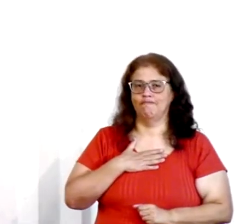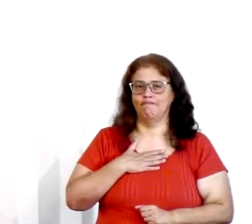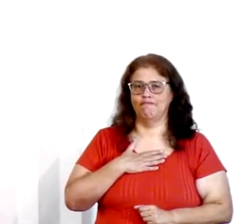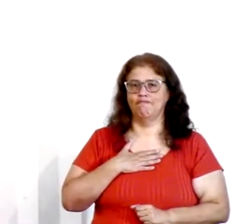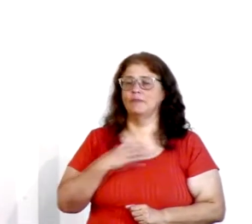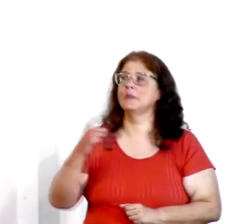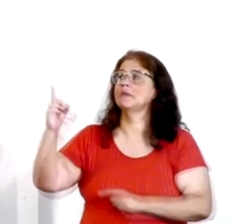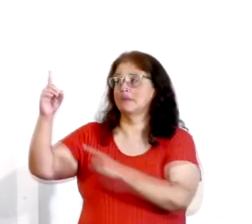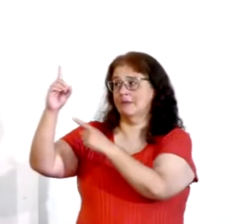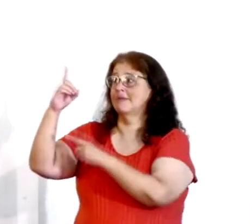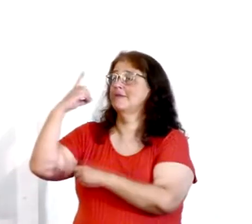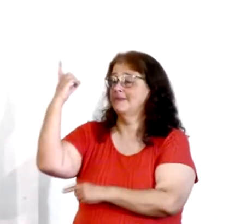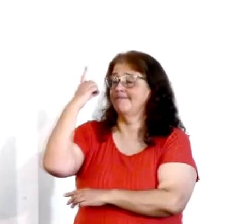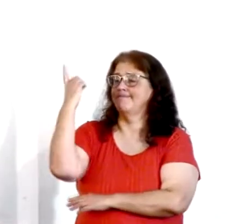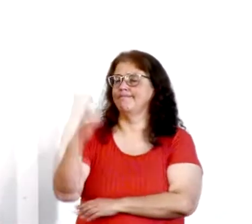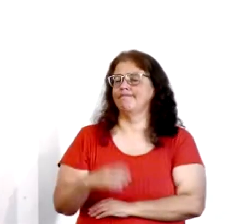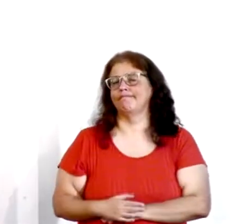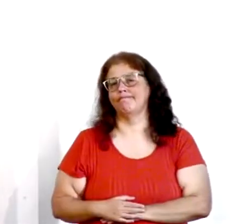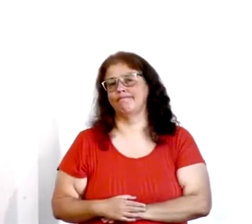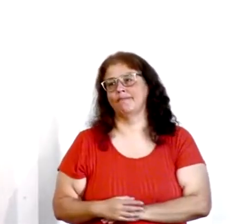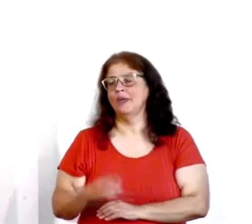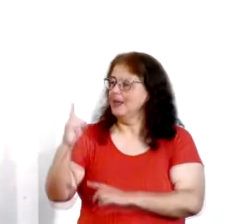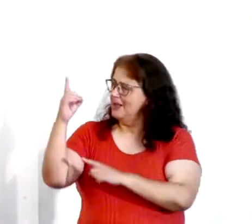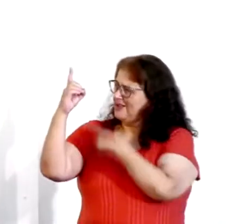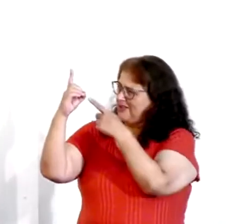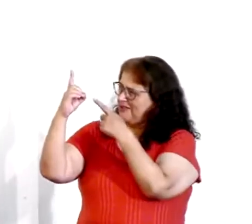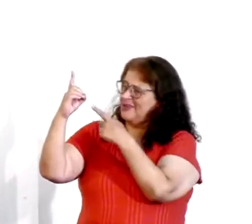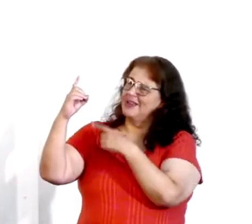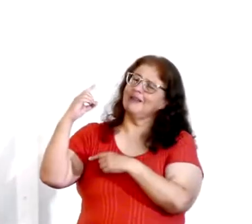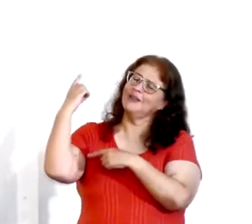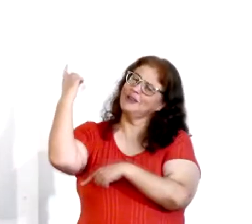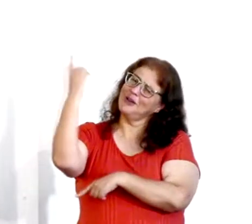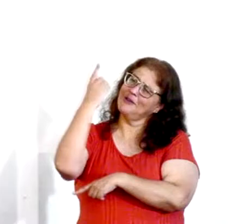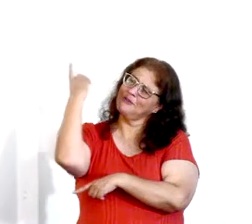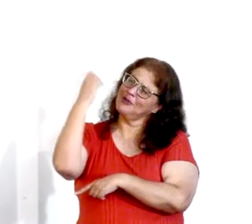Aprendemos com Davi tantas coisas. Em tempos de vitória,